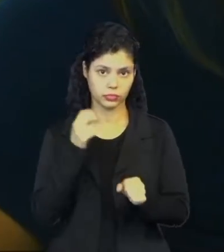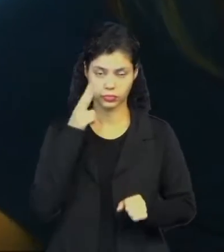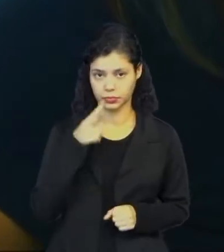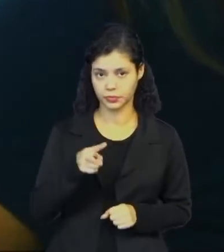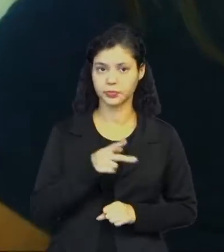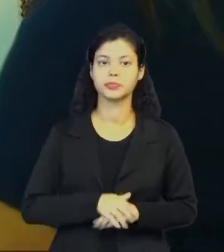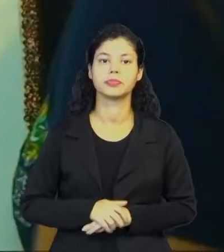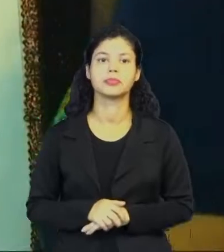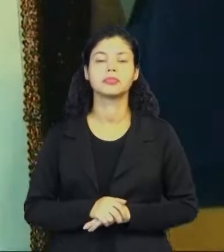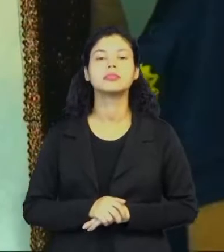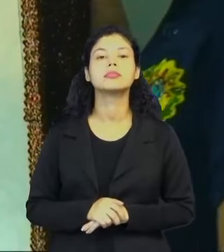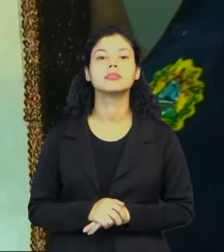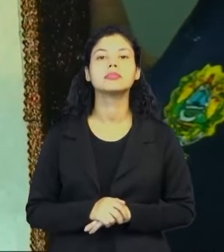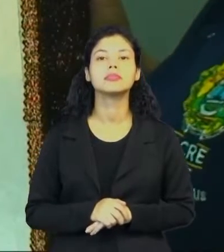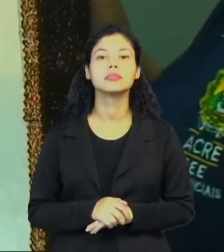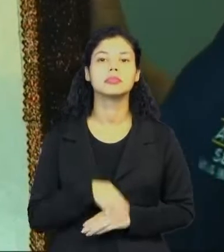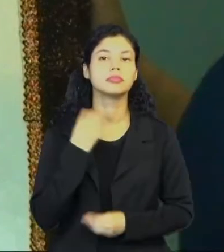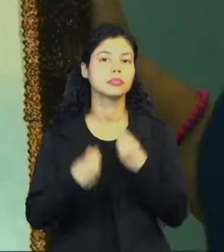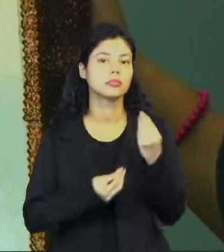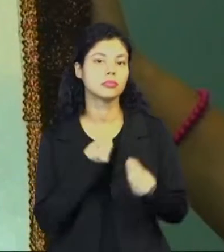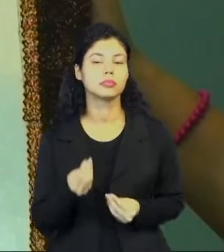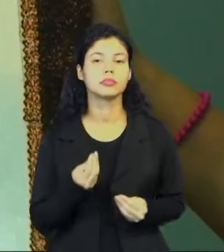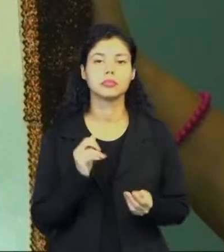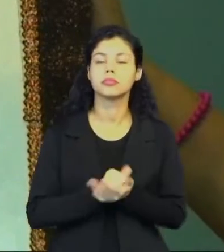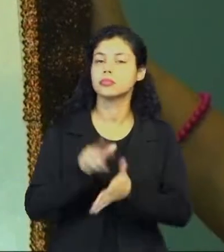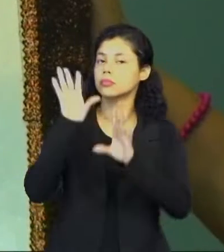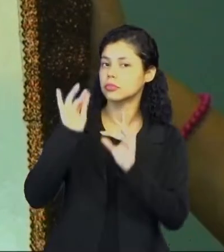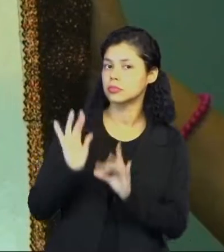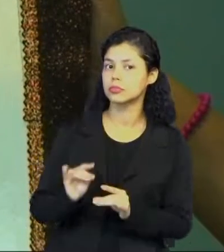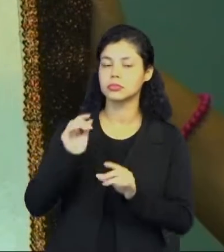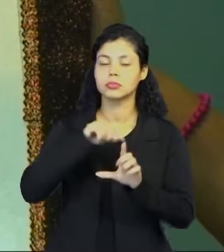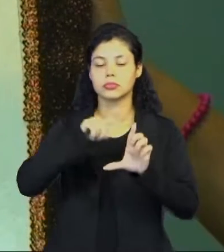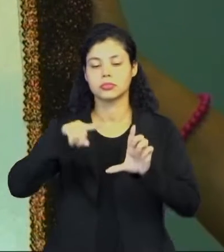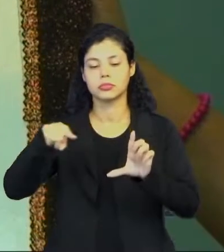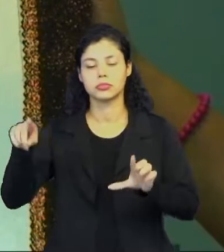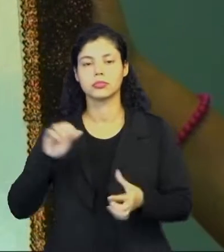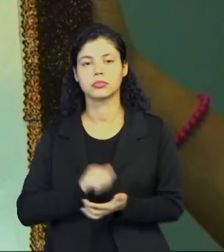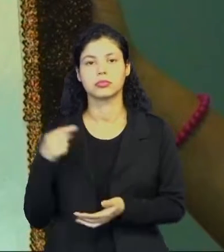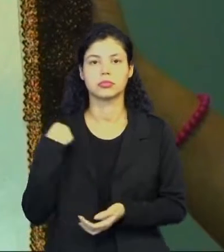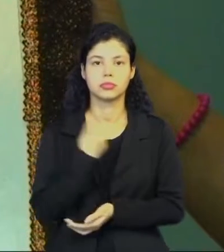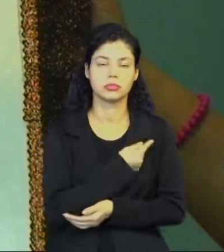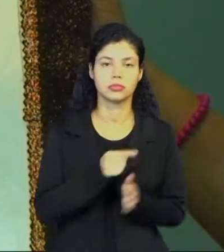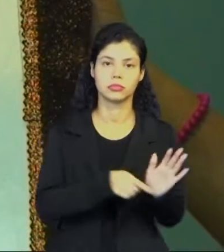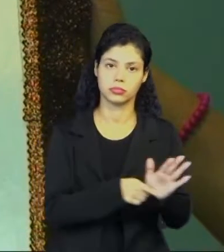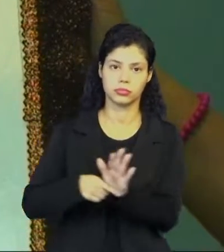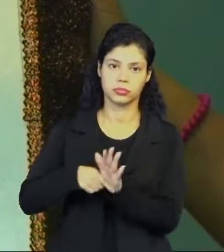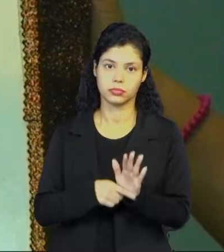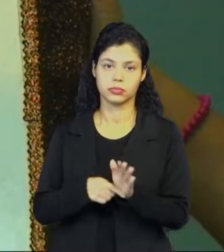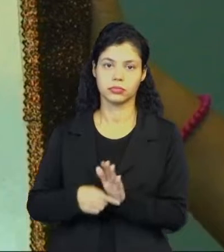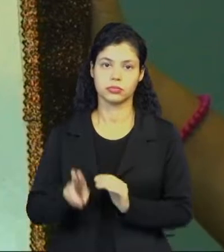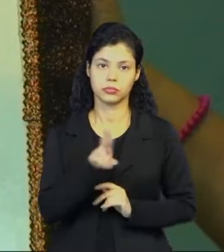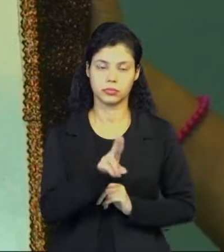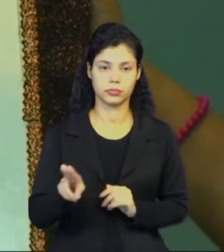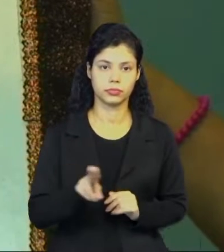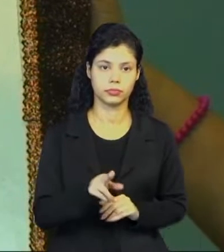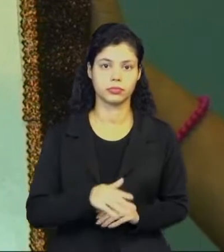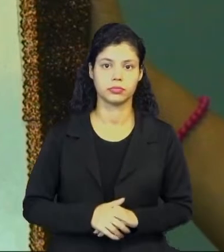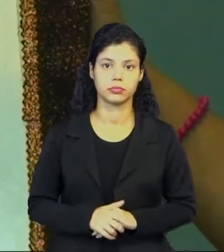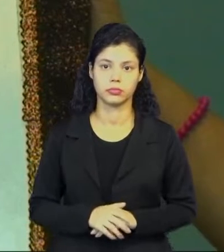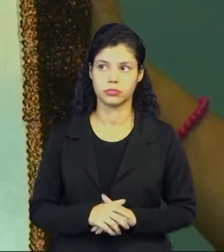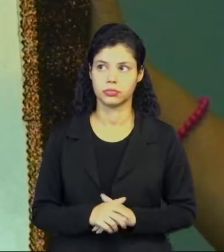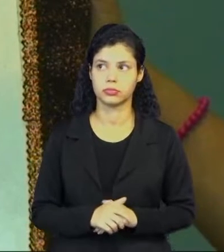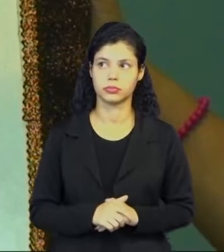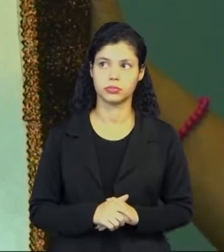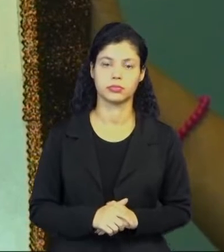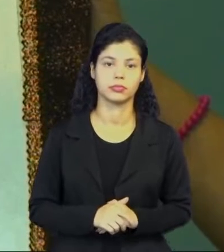só. Posso fazer isso conforme cada gráfico apresentado para mim. O nome das crianças, volta lá na